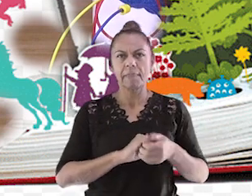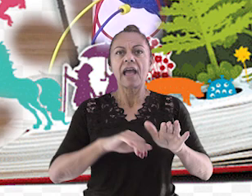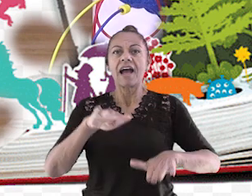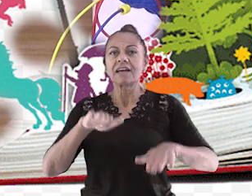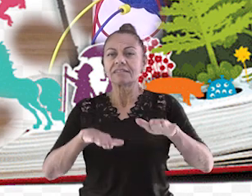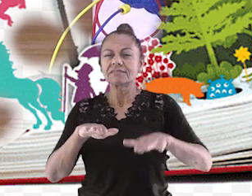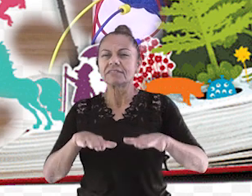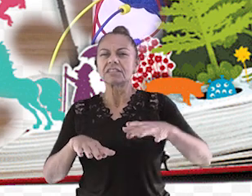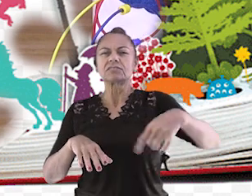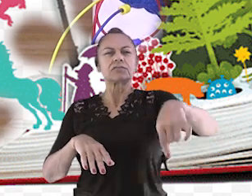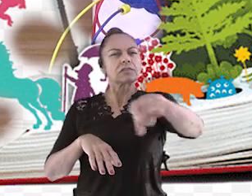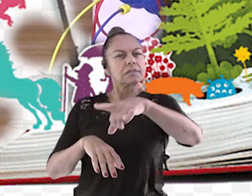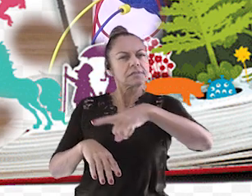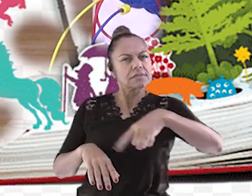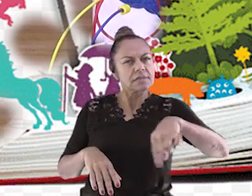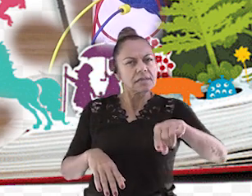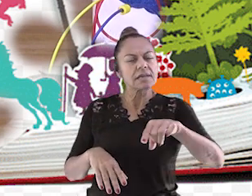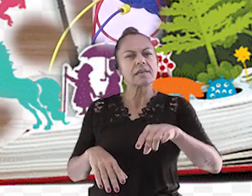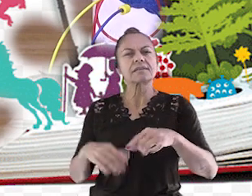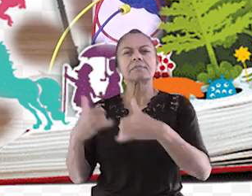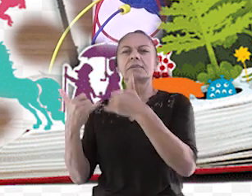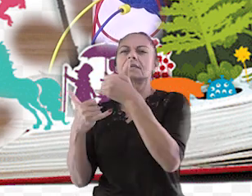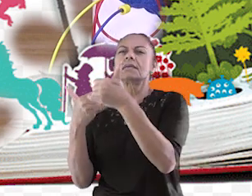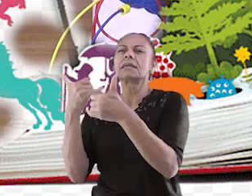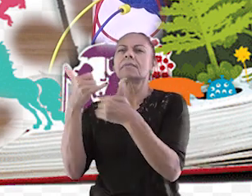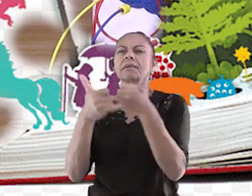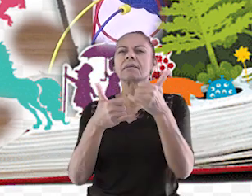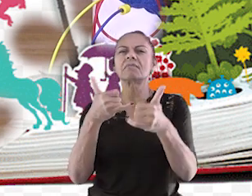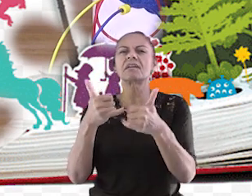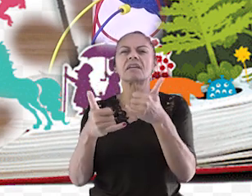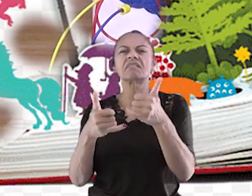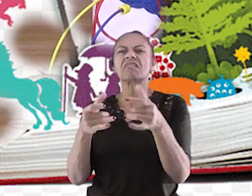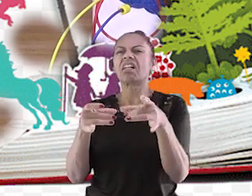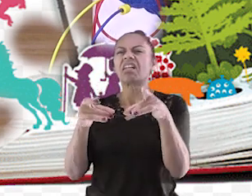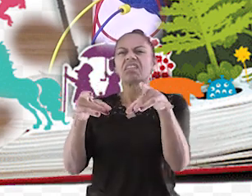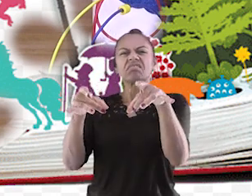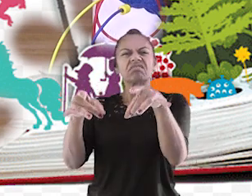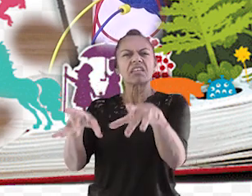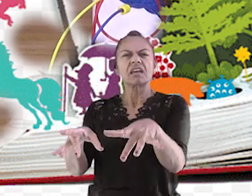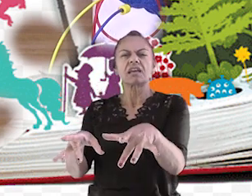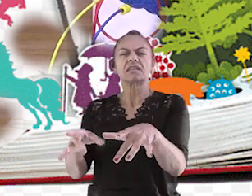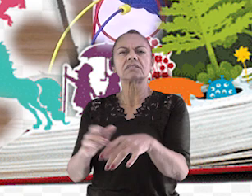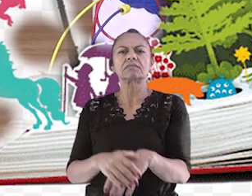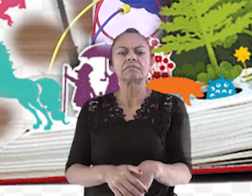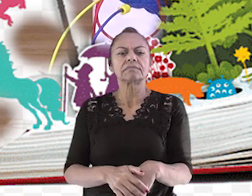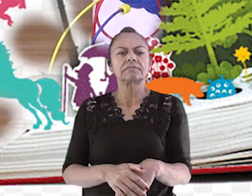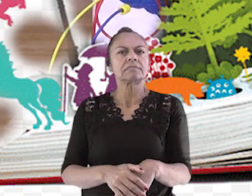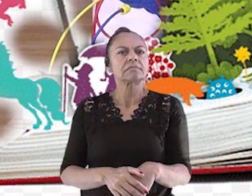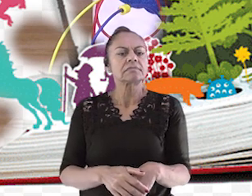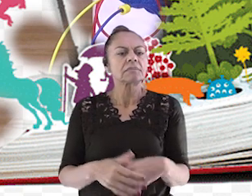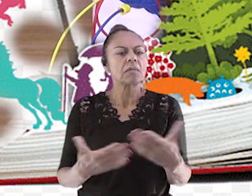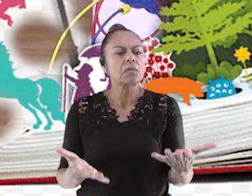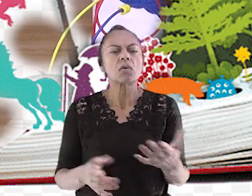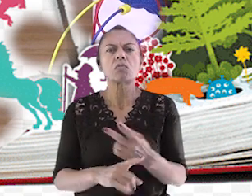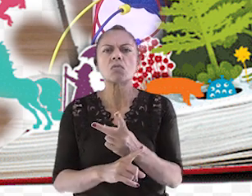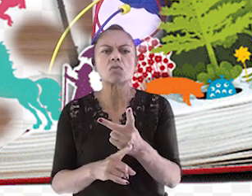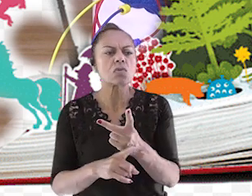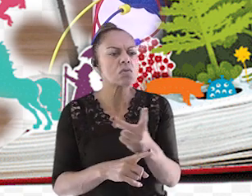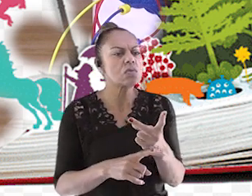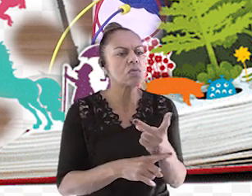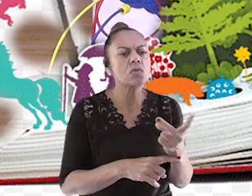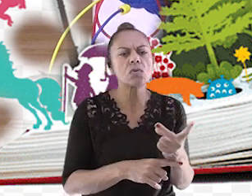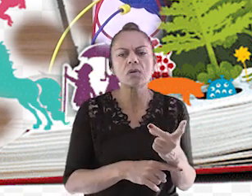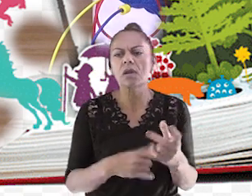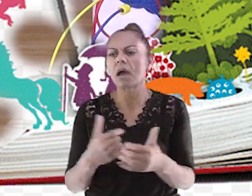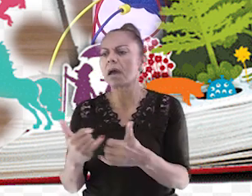lugar? E não é que estava em outro lugar? Você procura em todos os lugares e não consegue